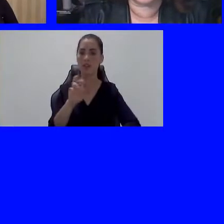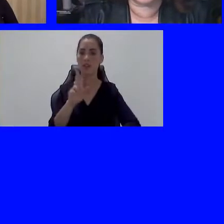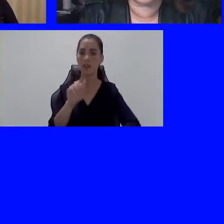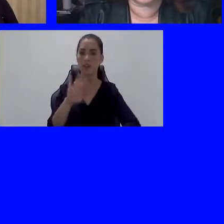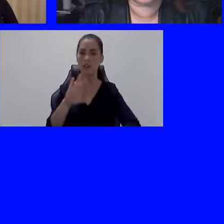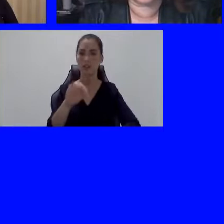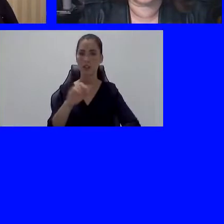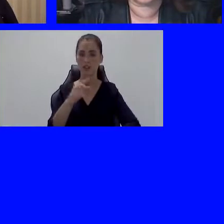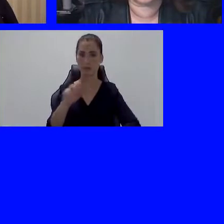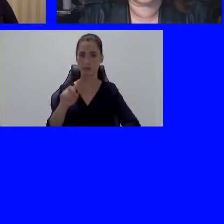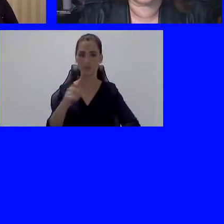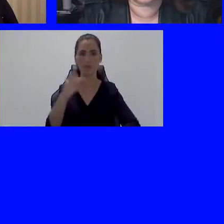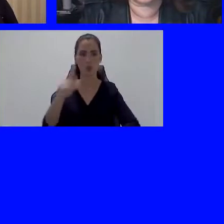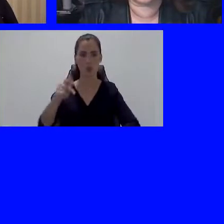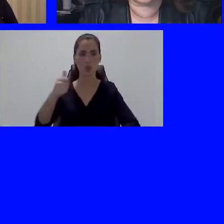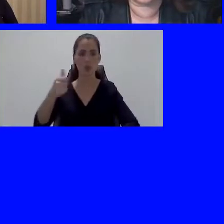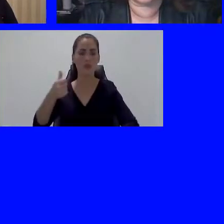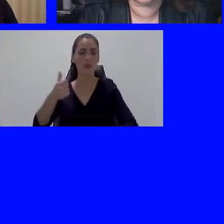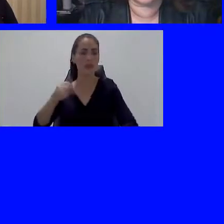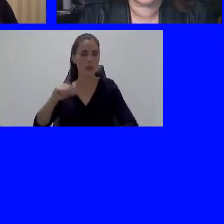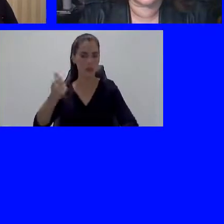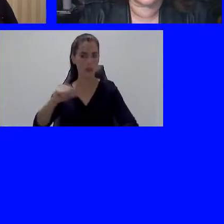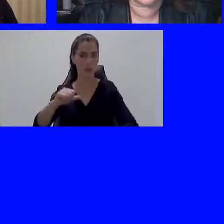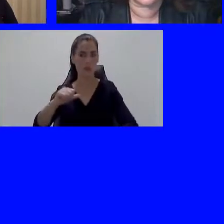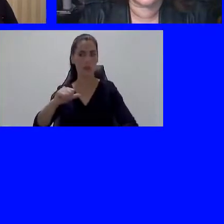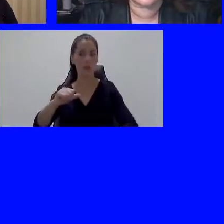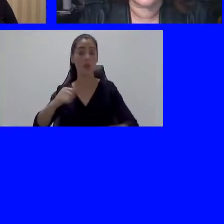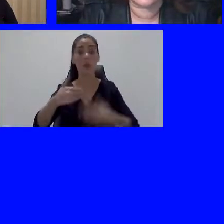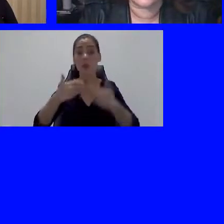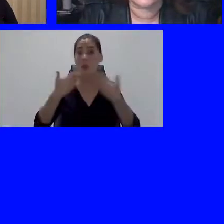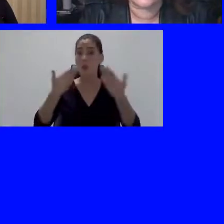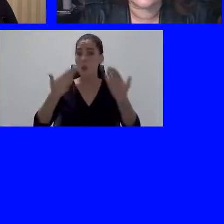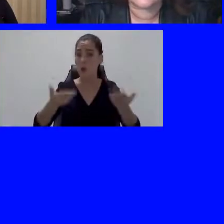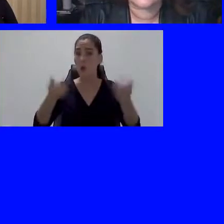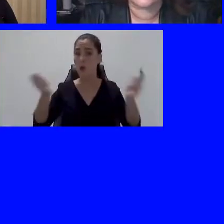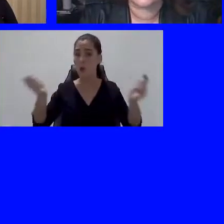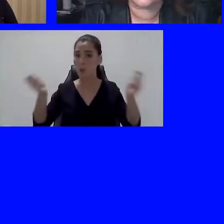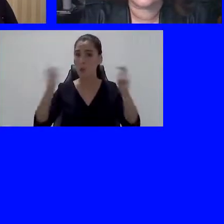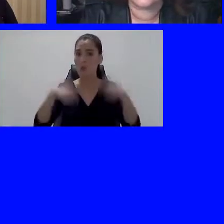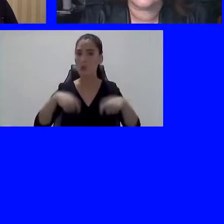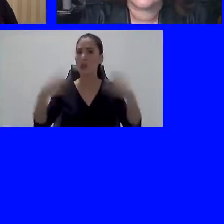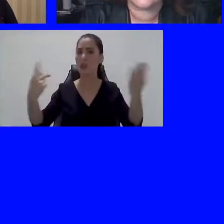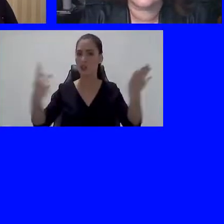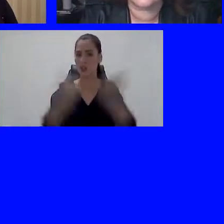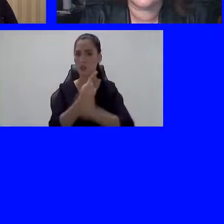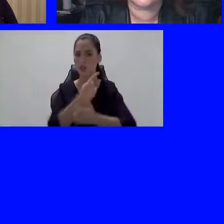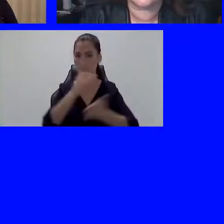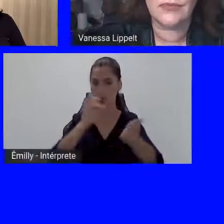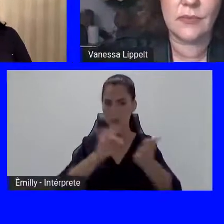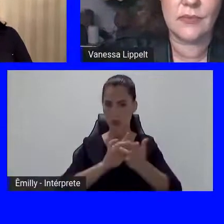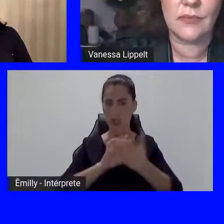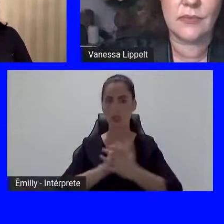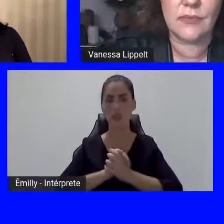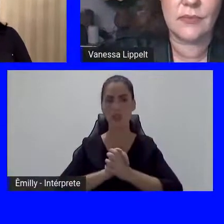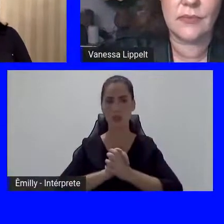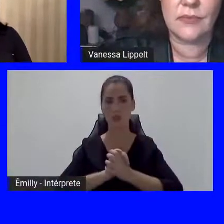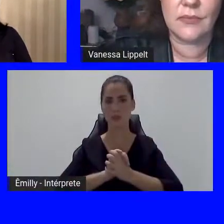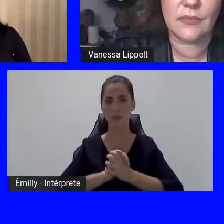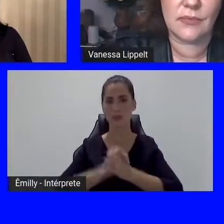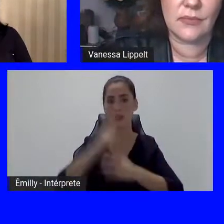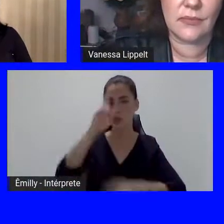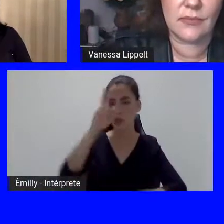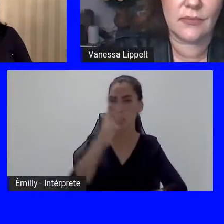Na sua avaliação, é a possibilidade disso de fato acontecer? A senhora acha que a formação